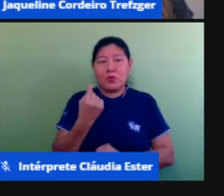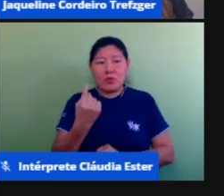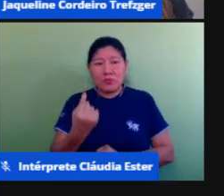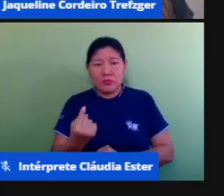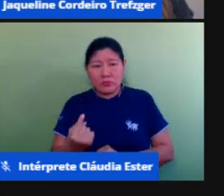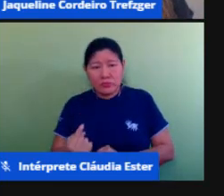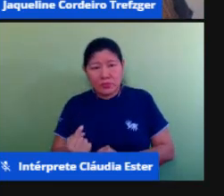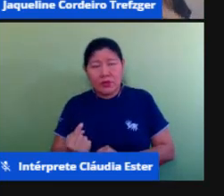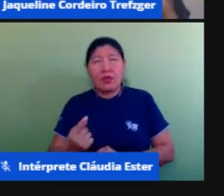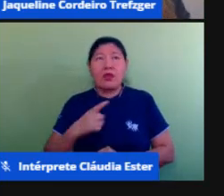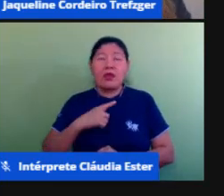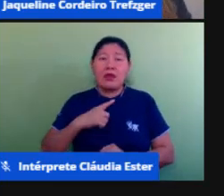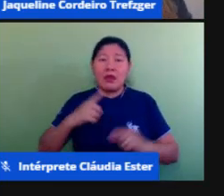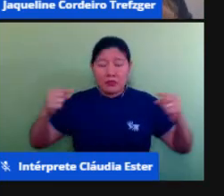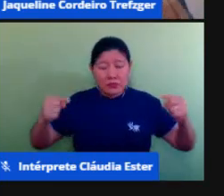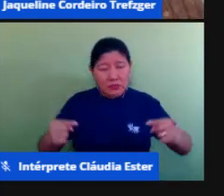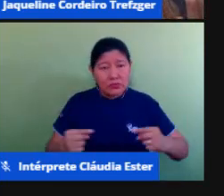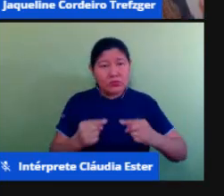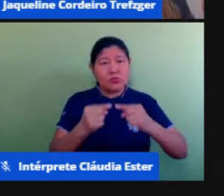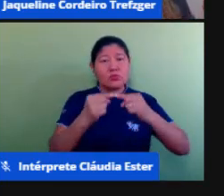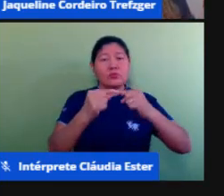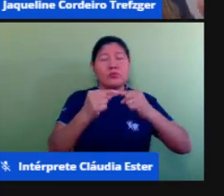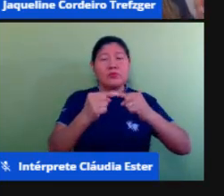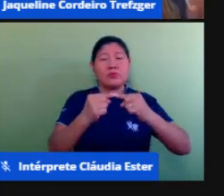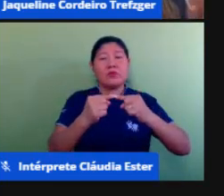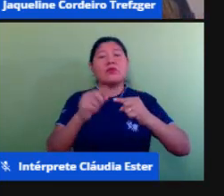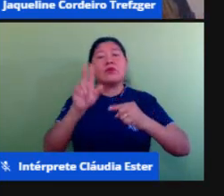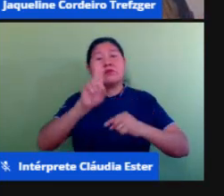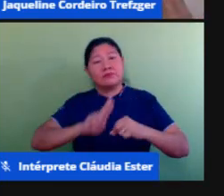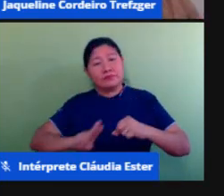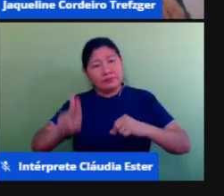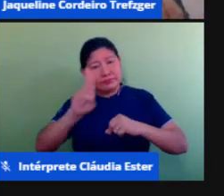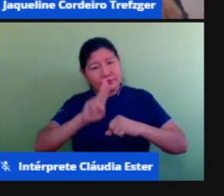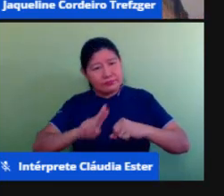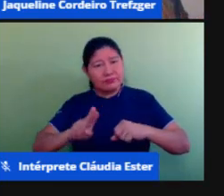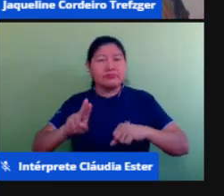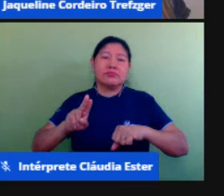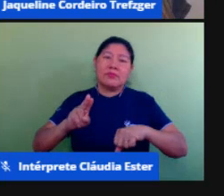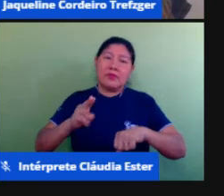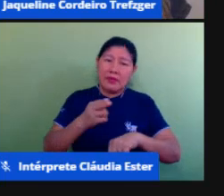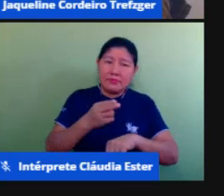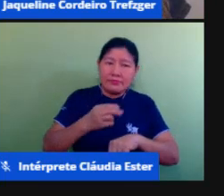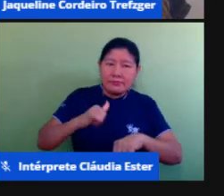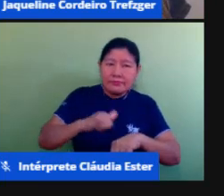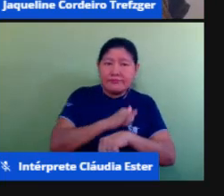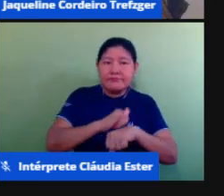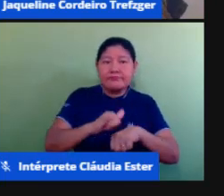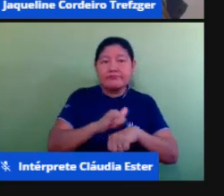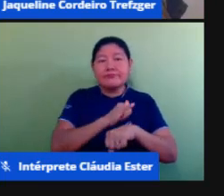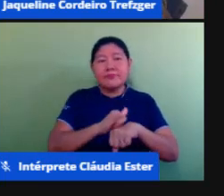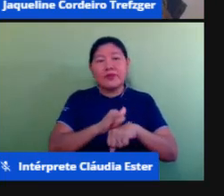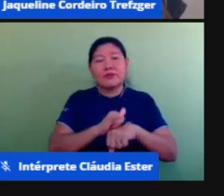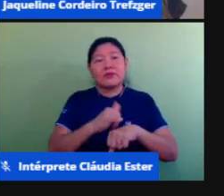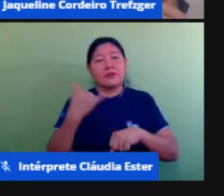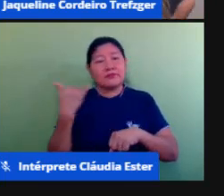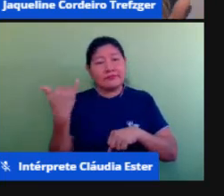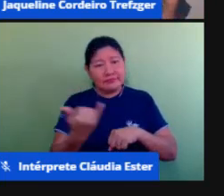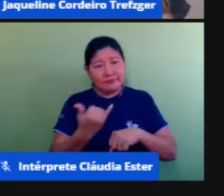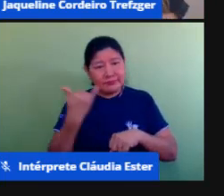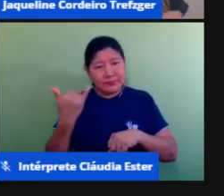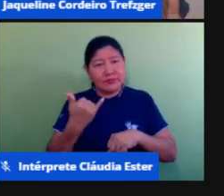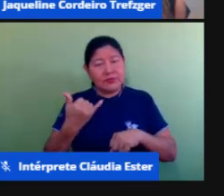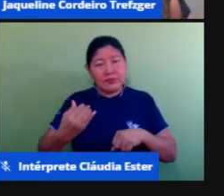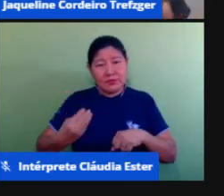combinação correspondência. Então, isso vai ser utilizado de acordo com a realidade qual eu estou vivenciando, né? Como